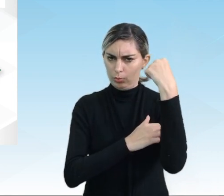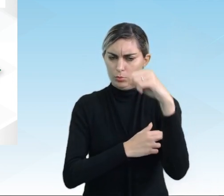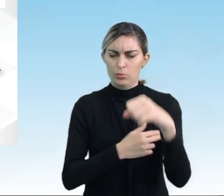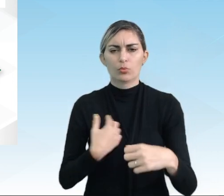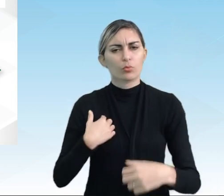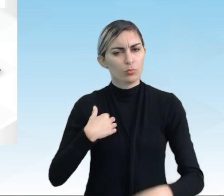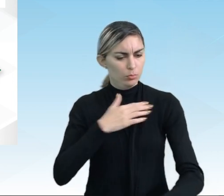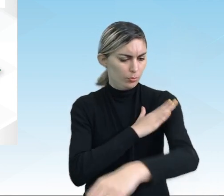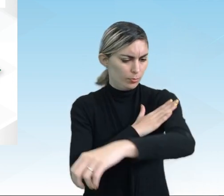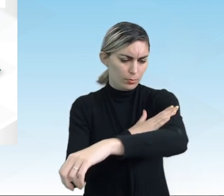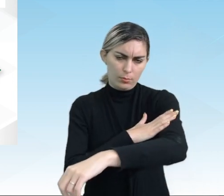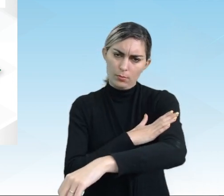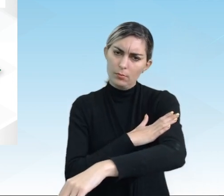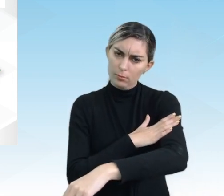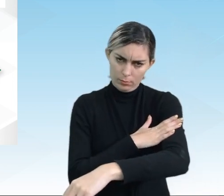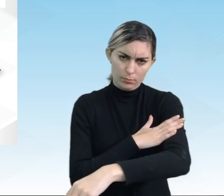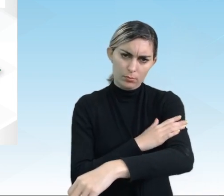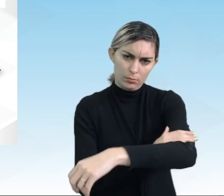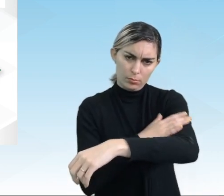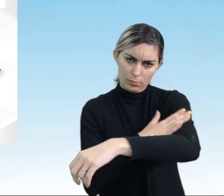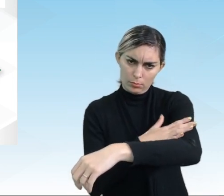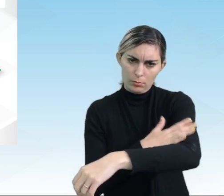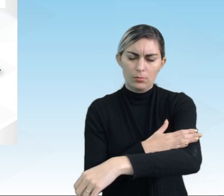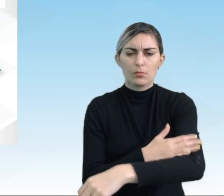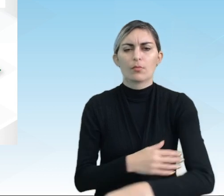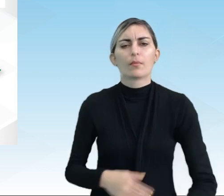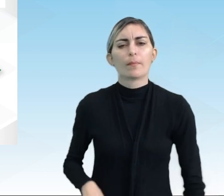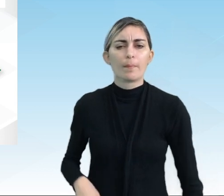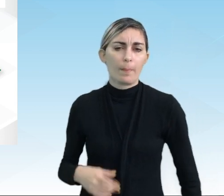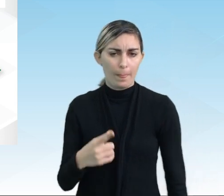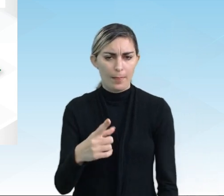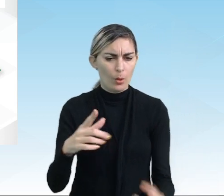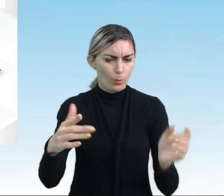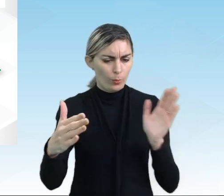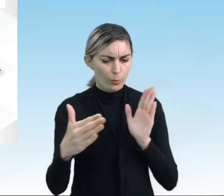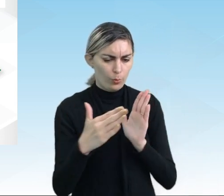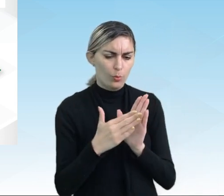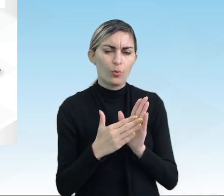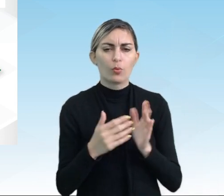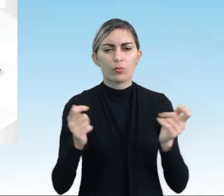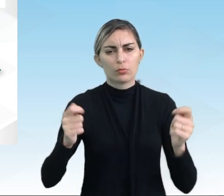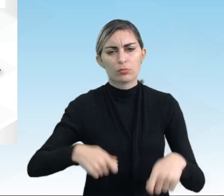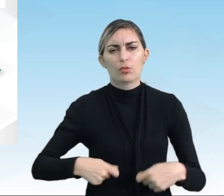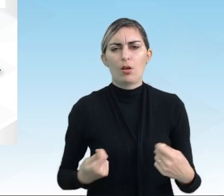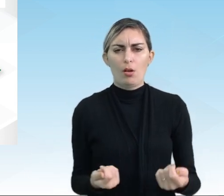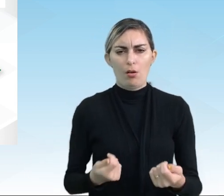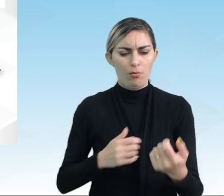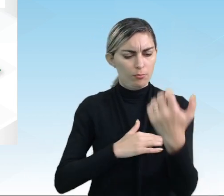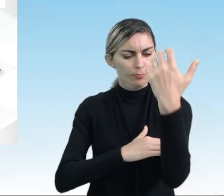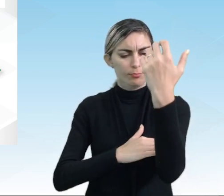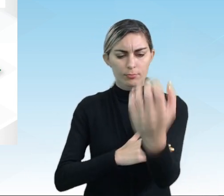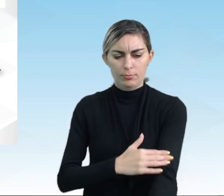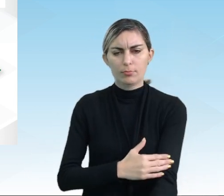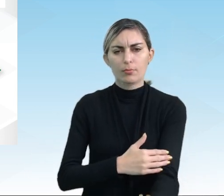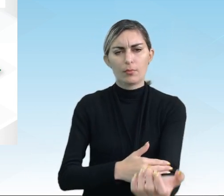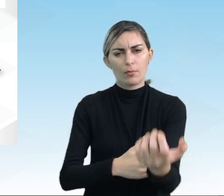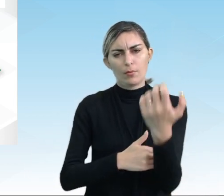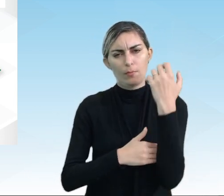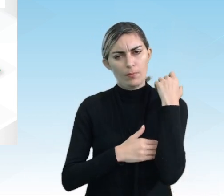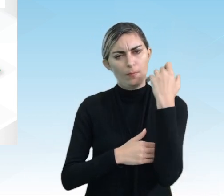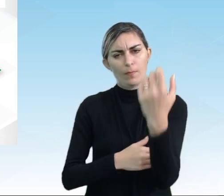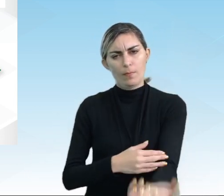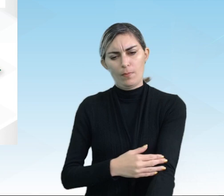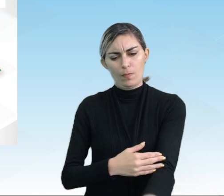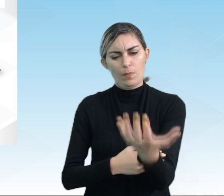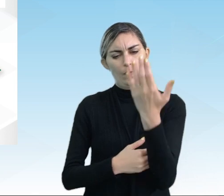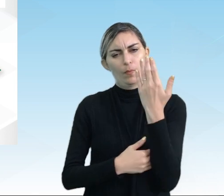do nosso braço, que a gente chama de bíceps, ele encurta, permitindo que o antebraço se dobre,